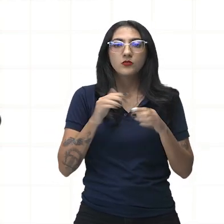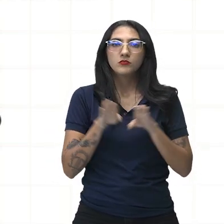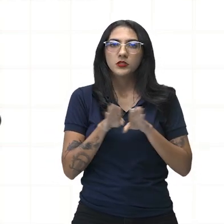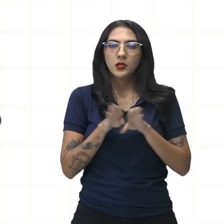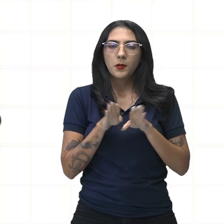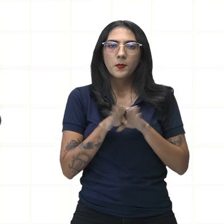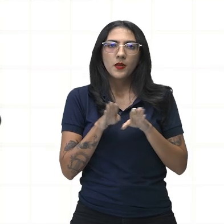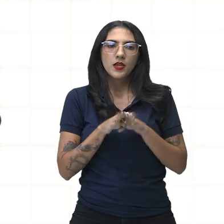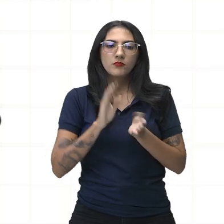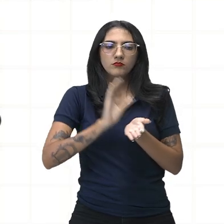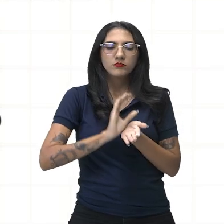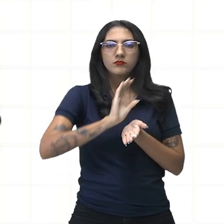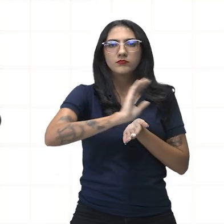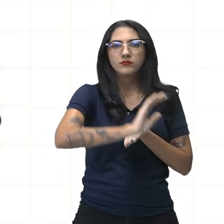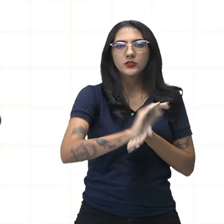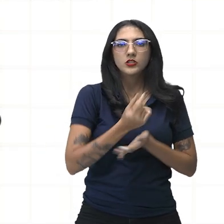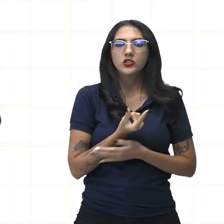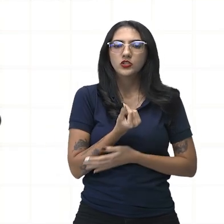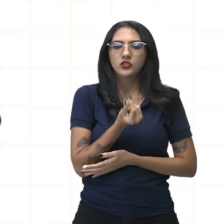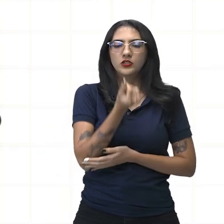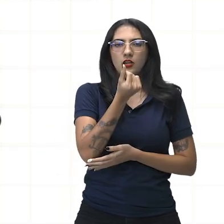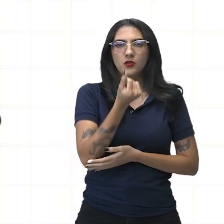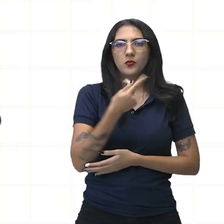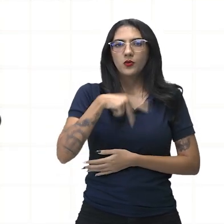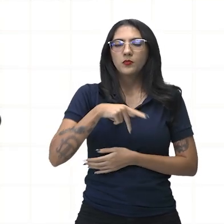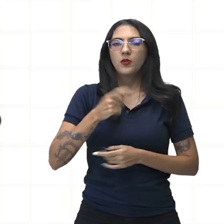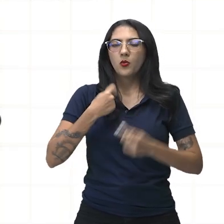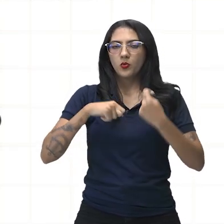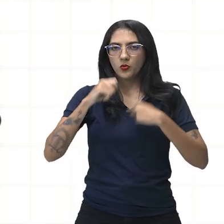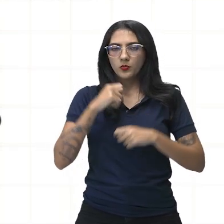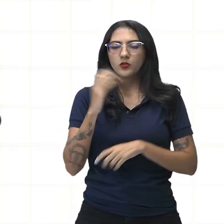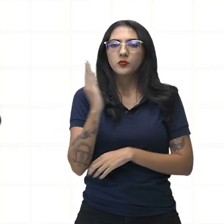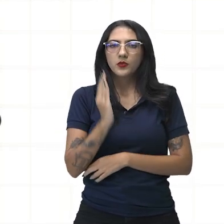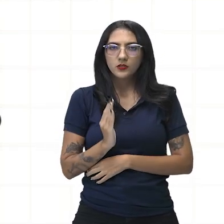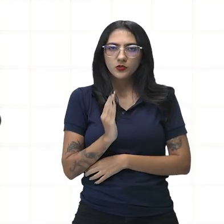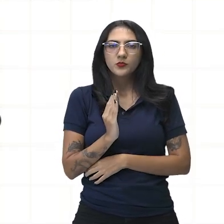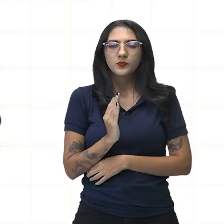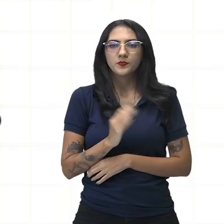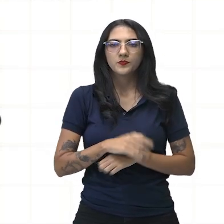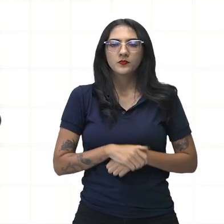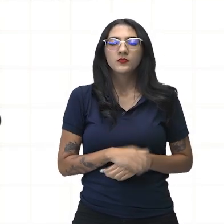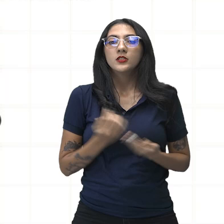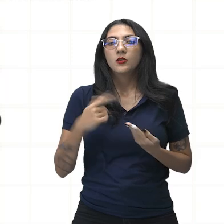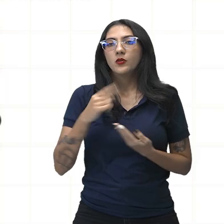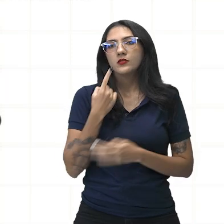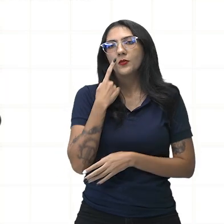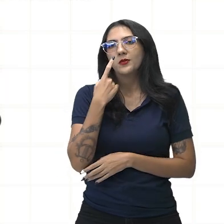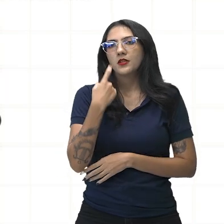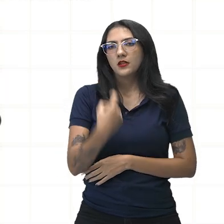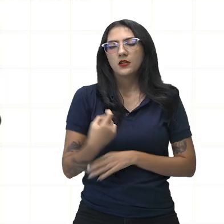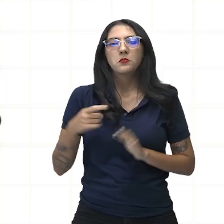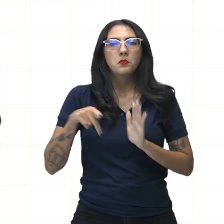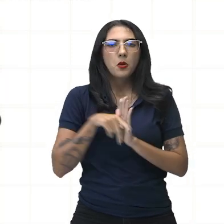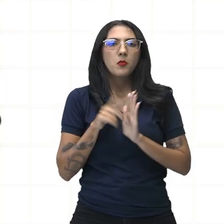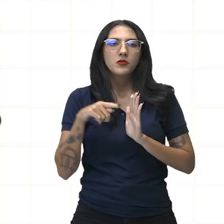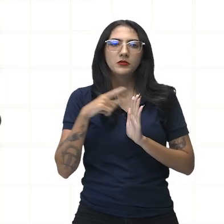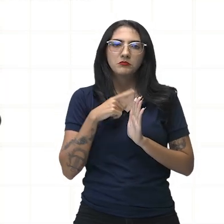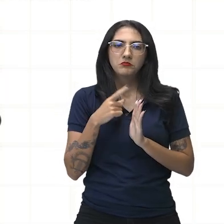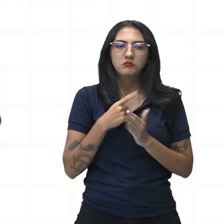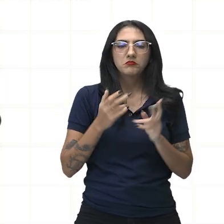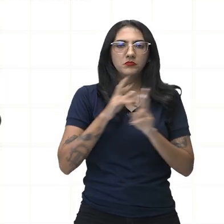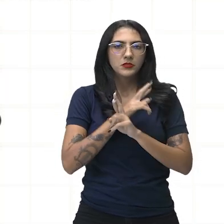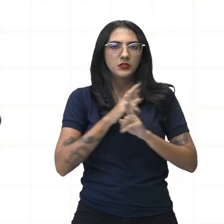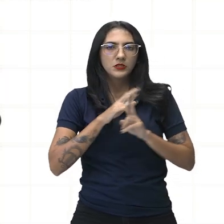capital, que tragam geração de renda para o nosso país. Então, é basicamente isso que essas transnacionais elas têm a